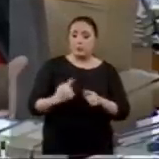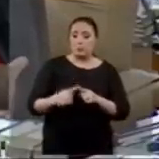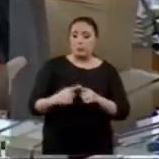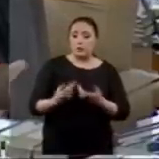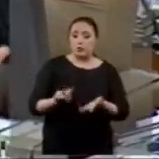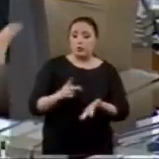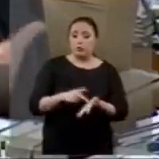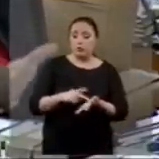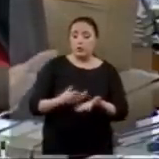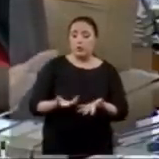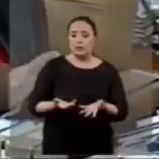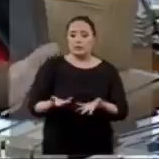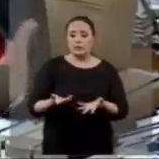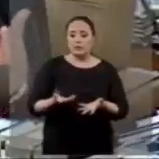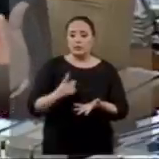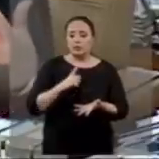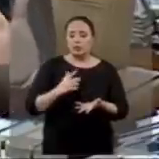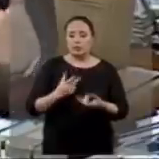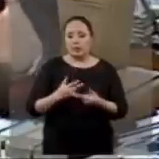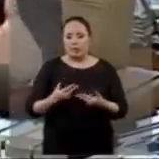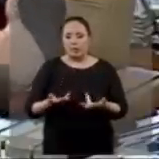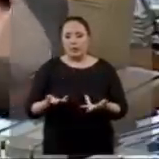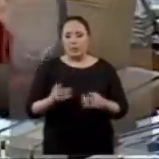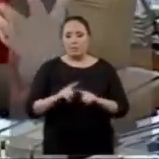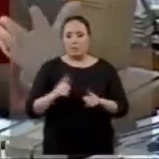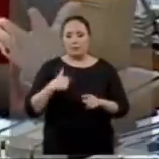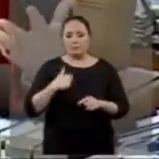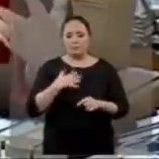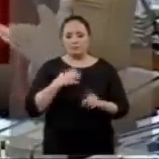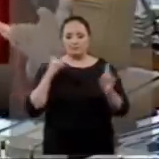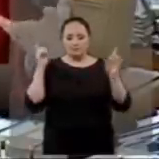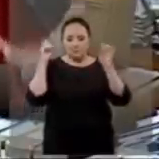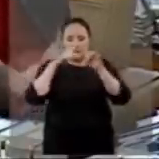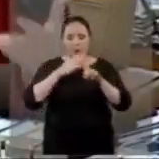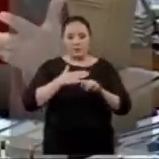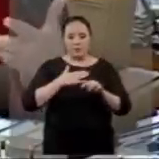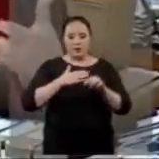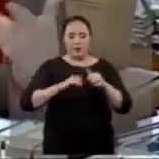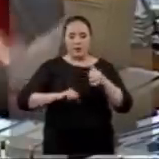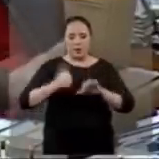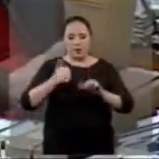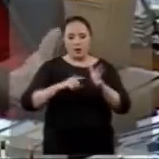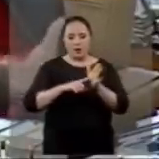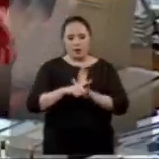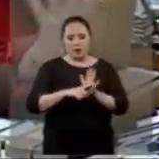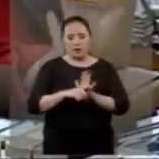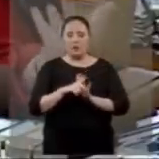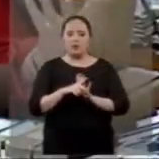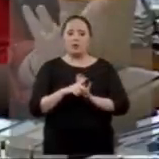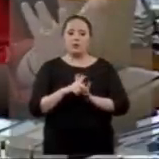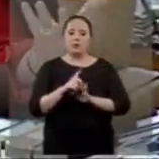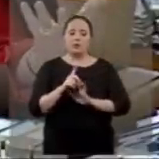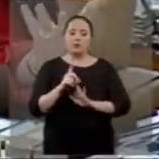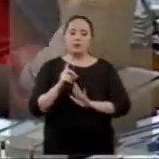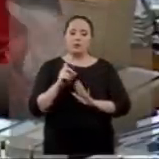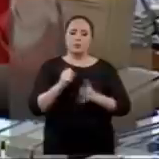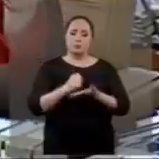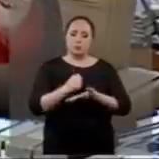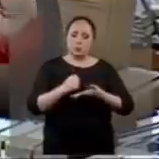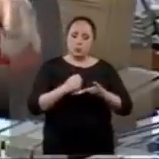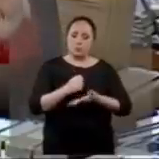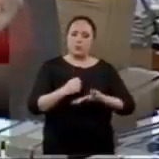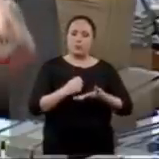uma. Mas eu fiquei com essa dificuldade da minha análise ter se fazer à luz